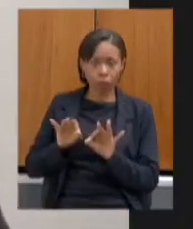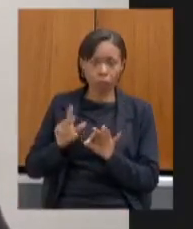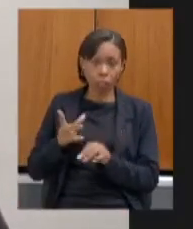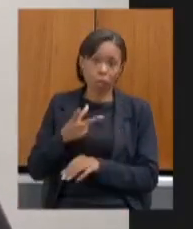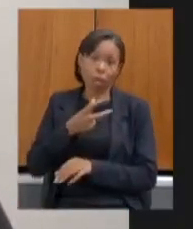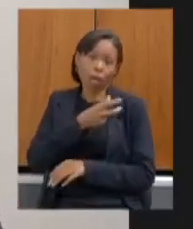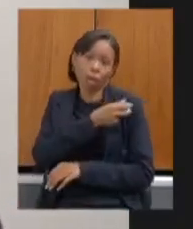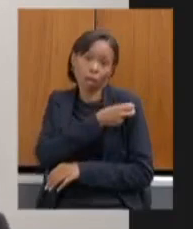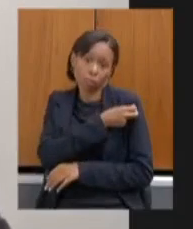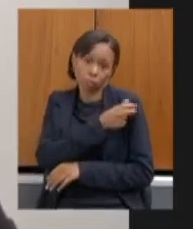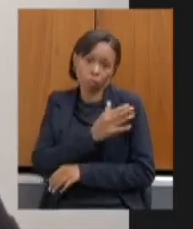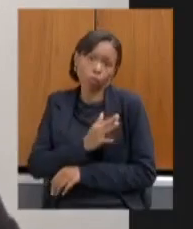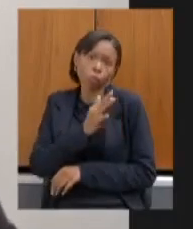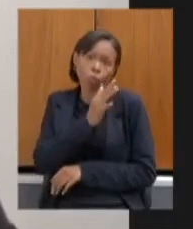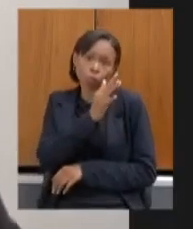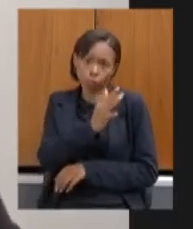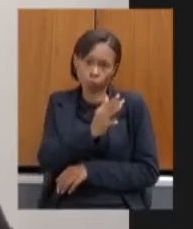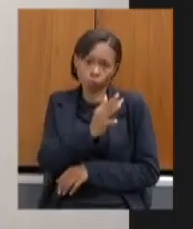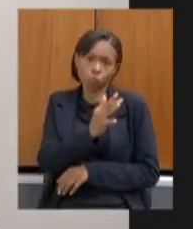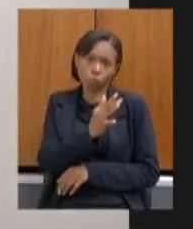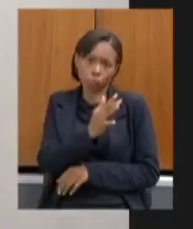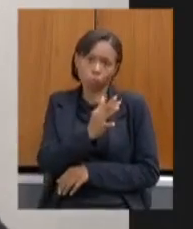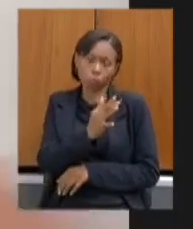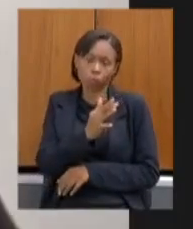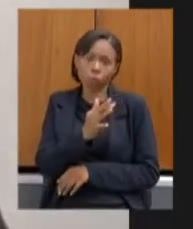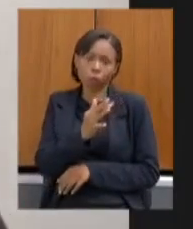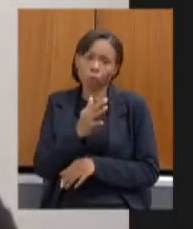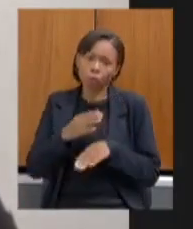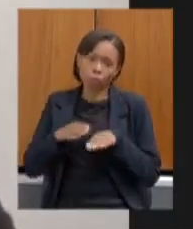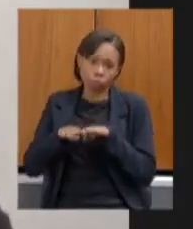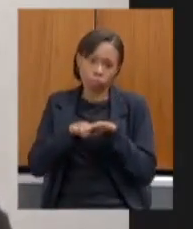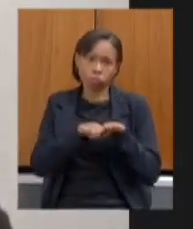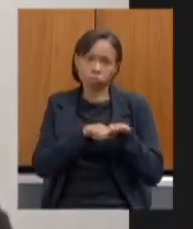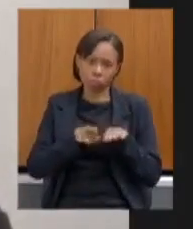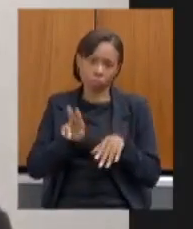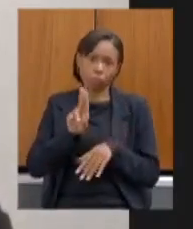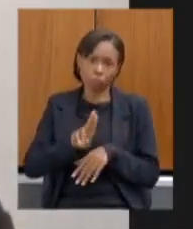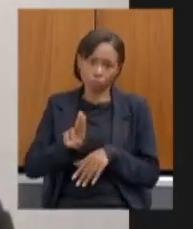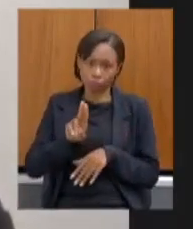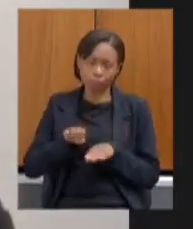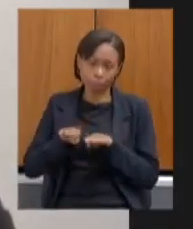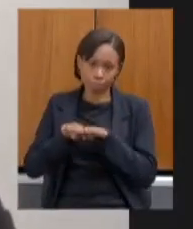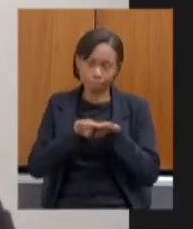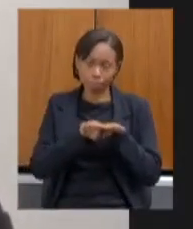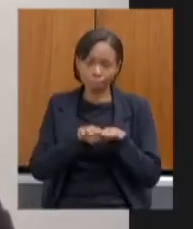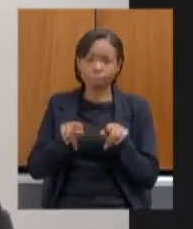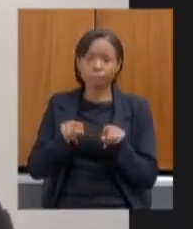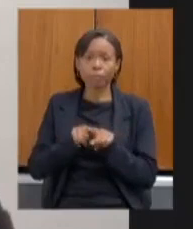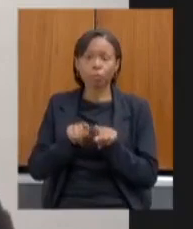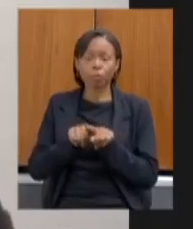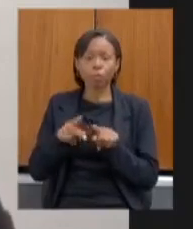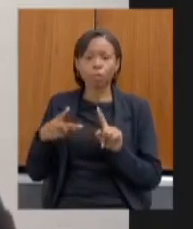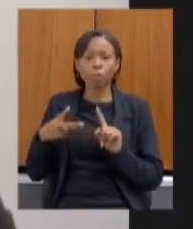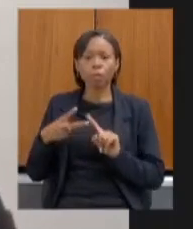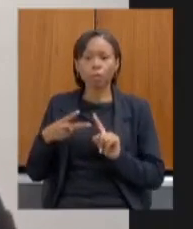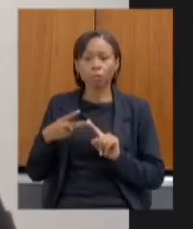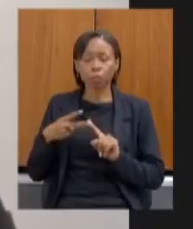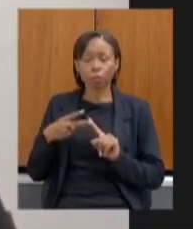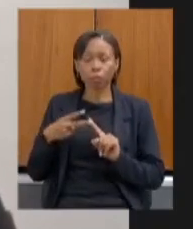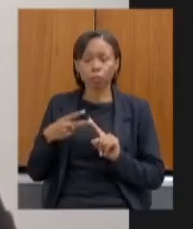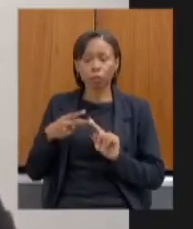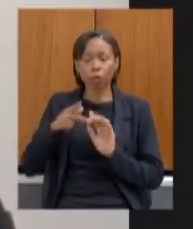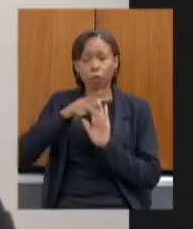for, tiver já um ponto de ser utilizada, e também com relação aos